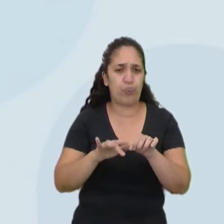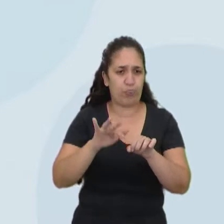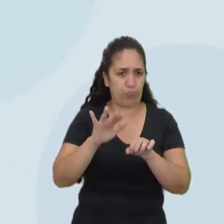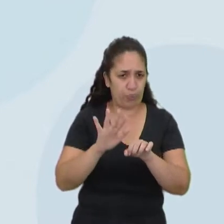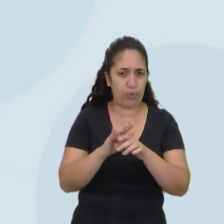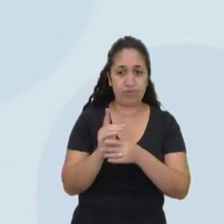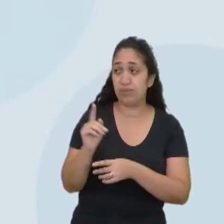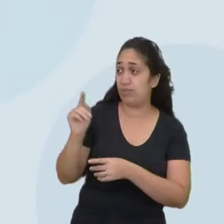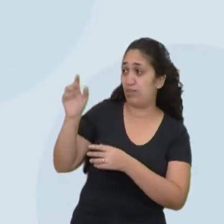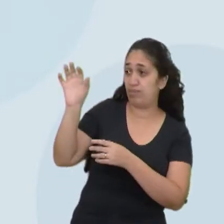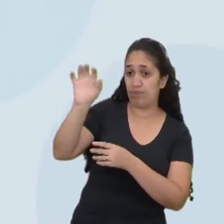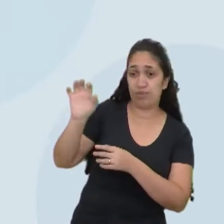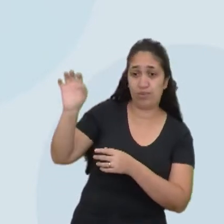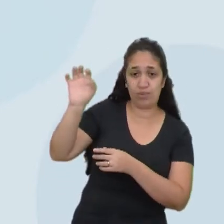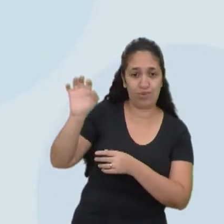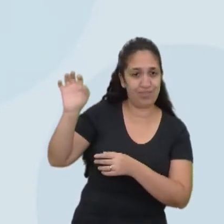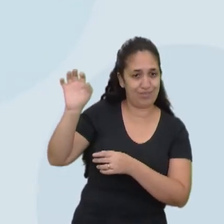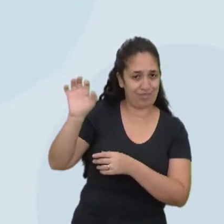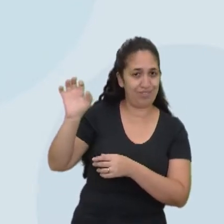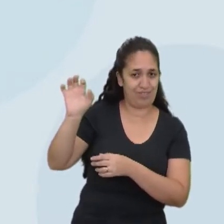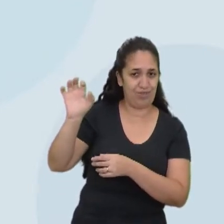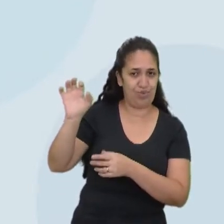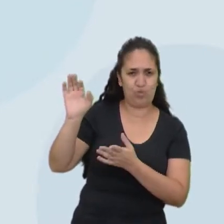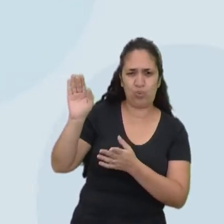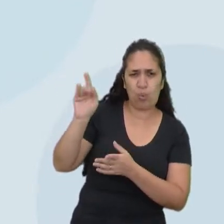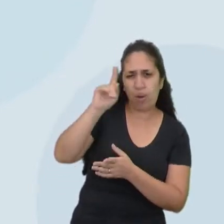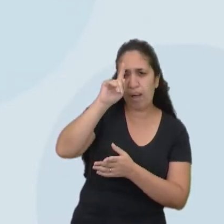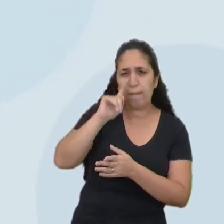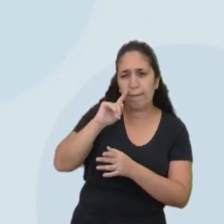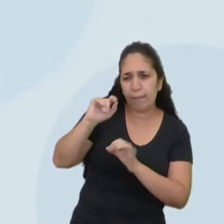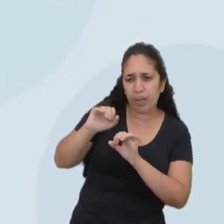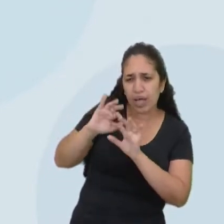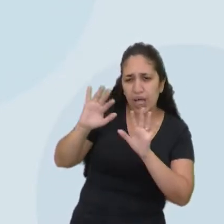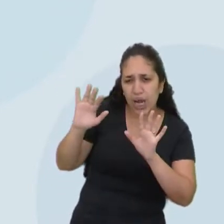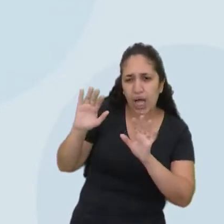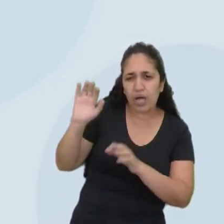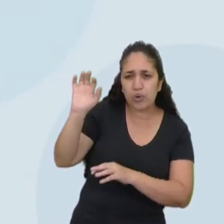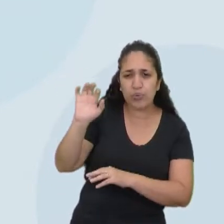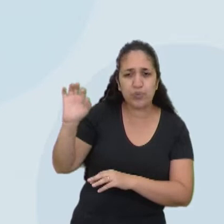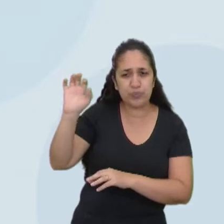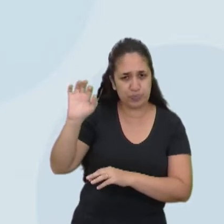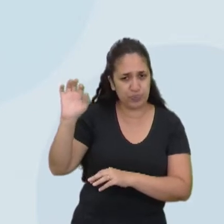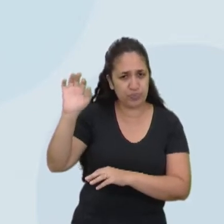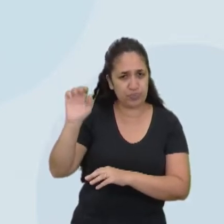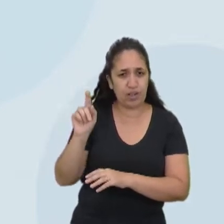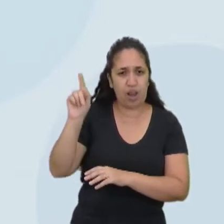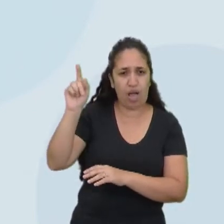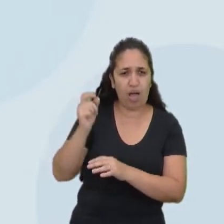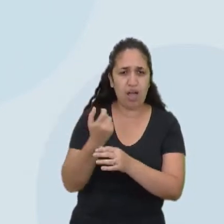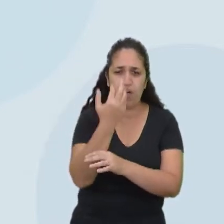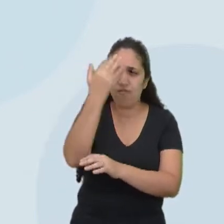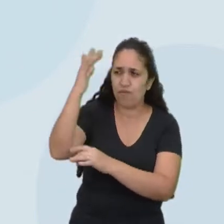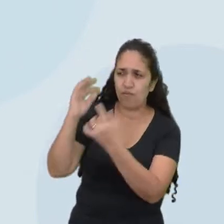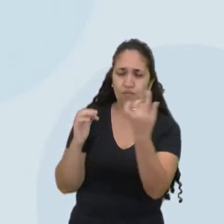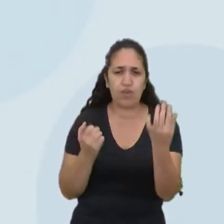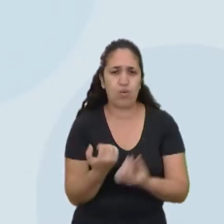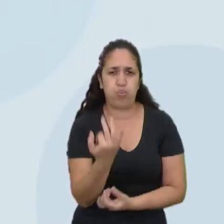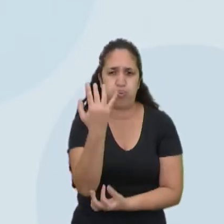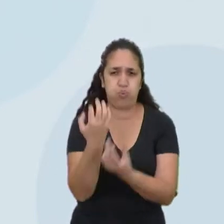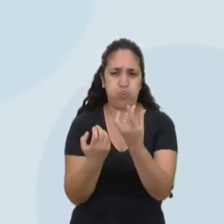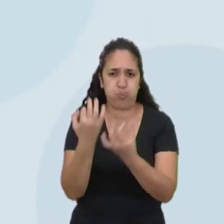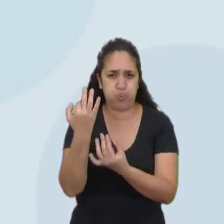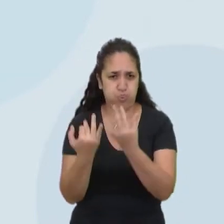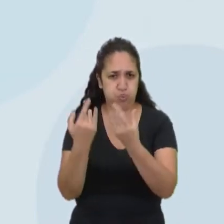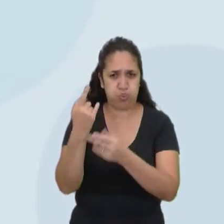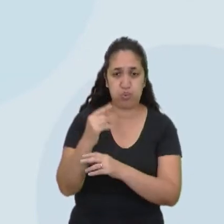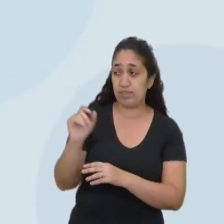região que está mais ao centro lá, né, num amarelinho mais claro, vamos dizer assim, incêndios florestais. O azul,